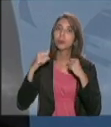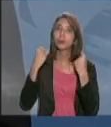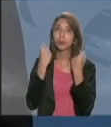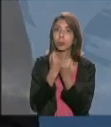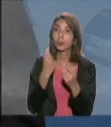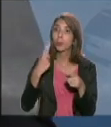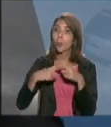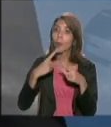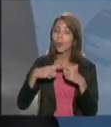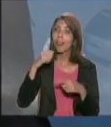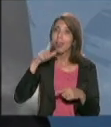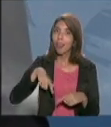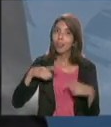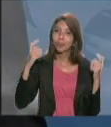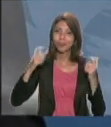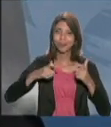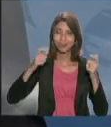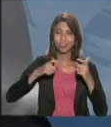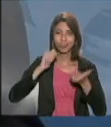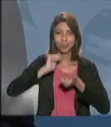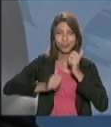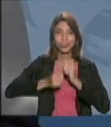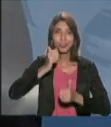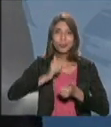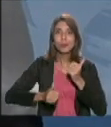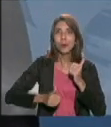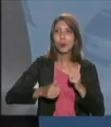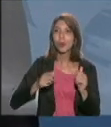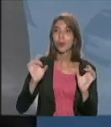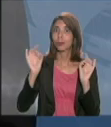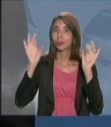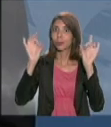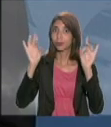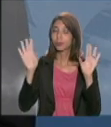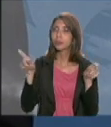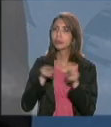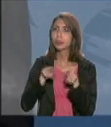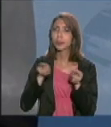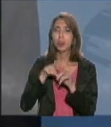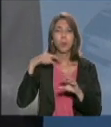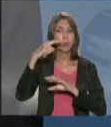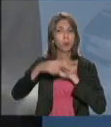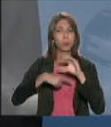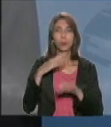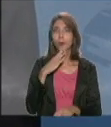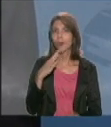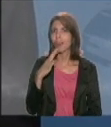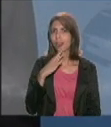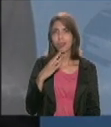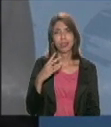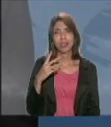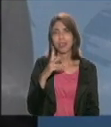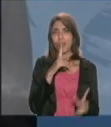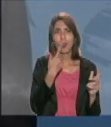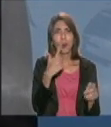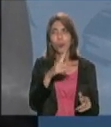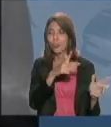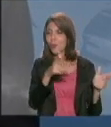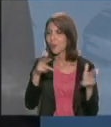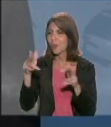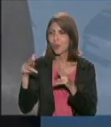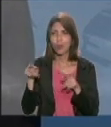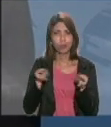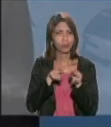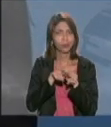assunto Maracanã, porque é o estádio, conforme disse o deputado Luiz Paulo, templo do futebol e conhecido no mundo inteiro. Não tem Itaquerão, não